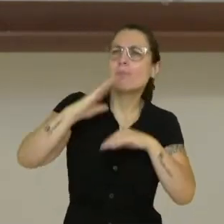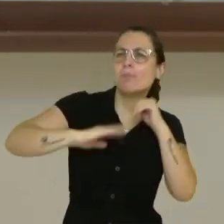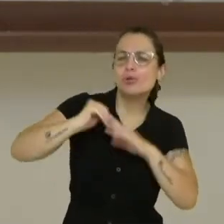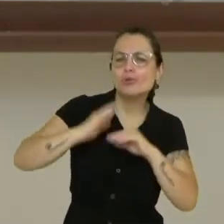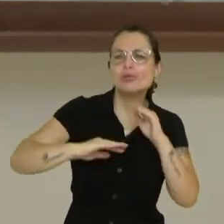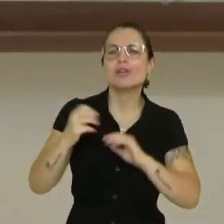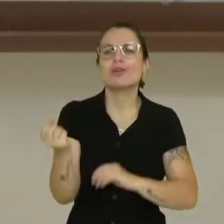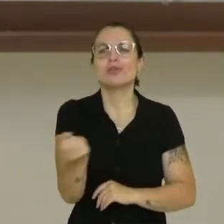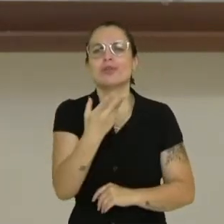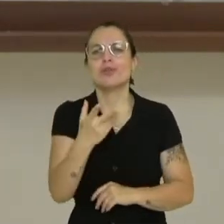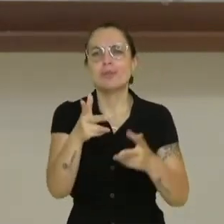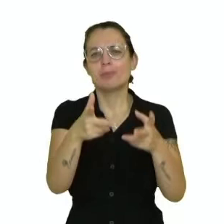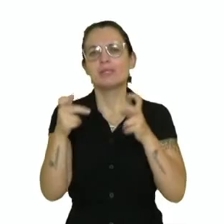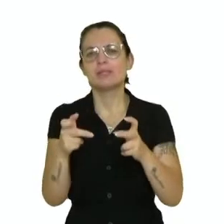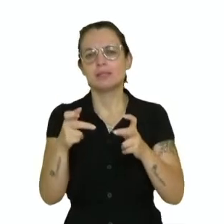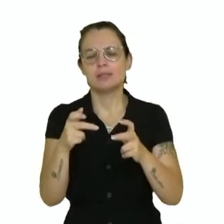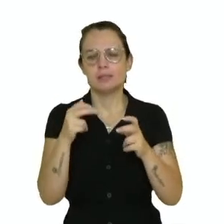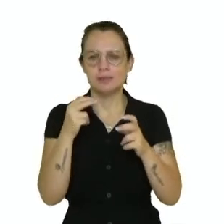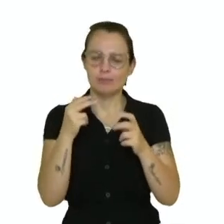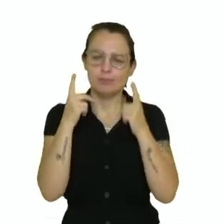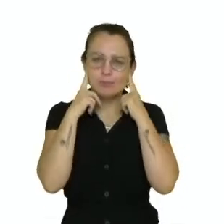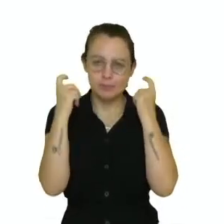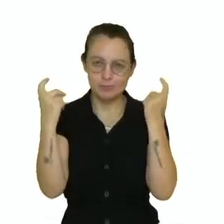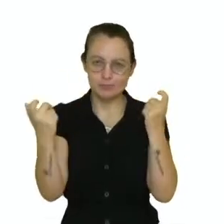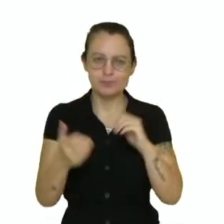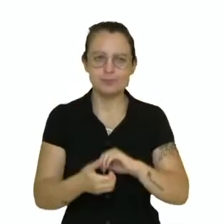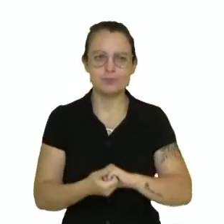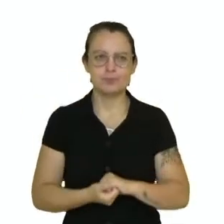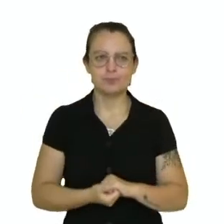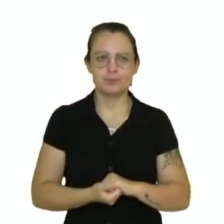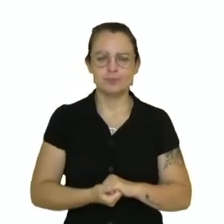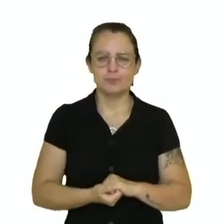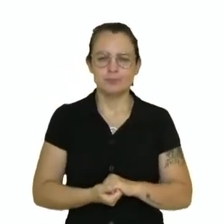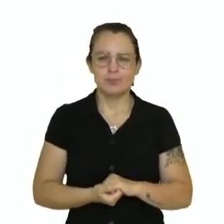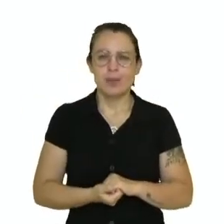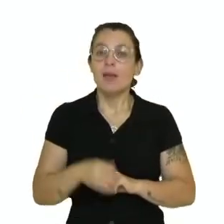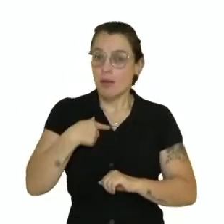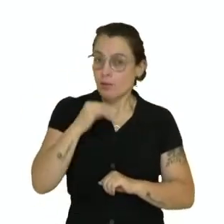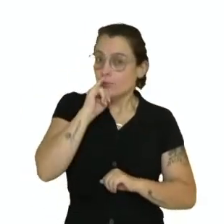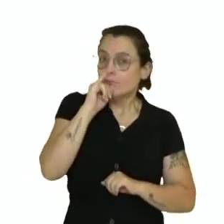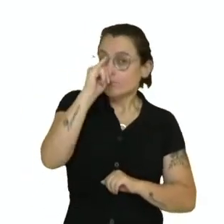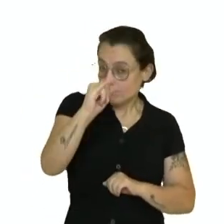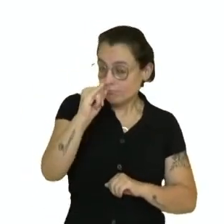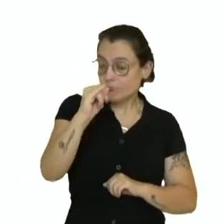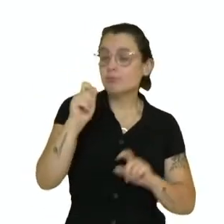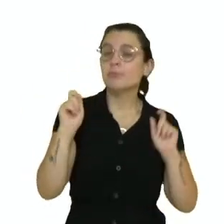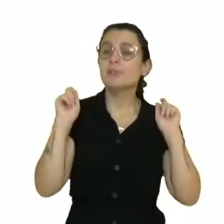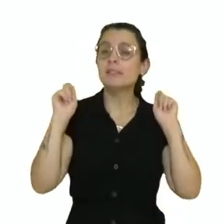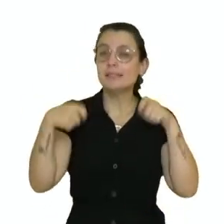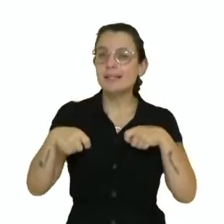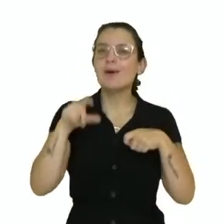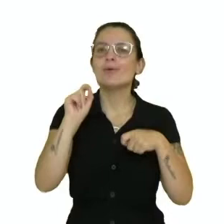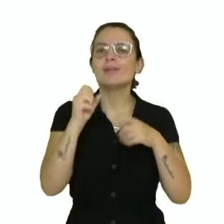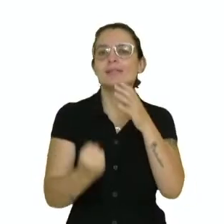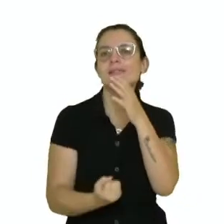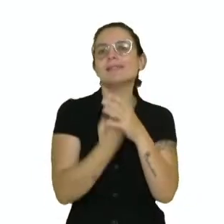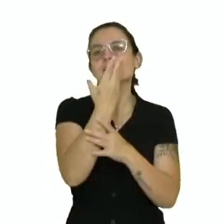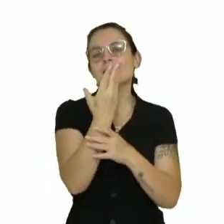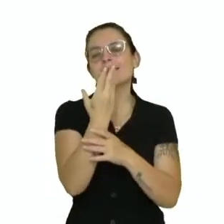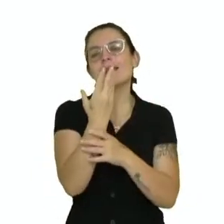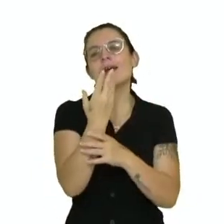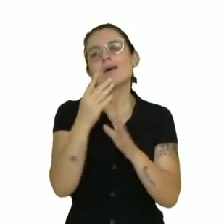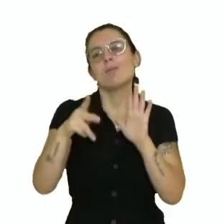novas percepções sonoras. É possível criar música com instrumentos de dedilhar, de percutir,